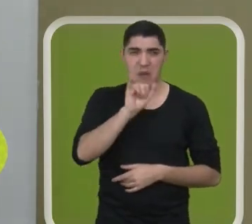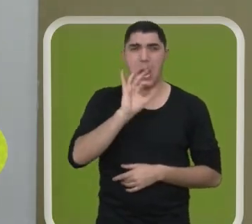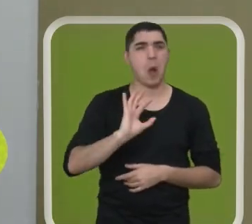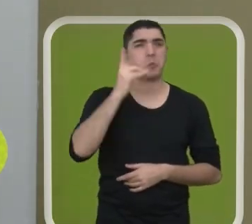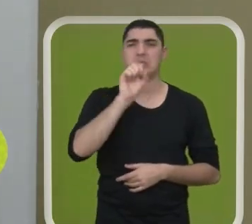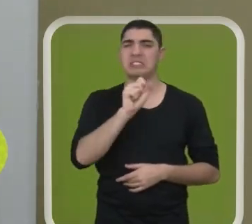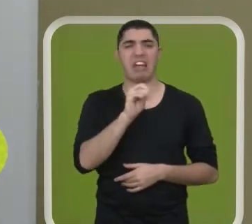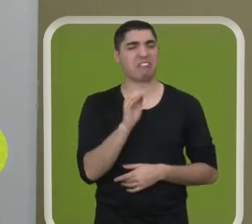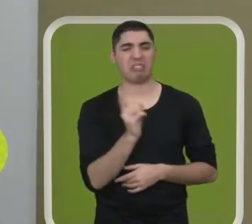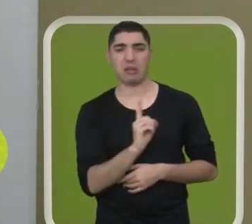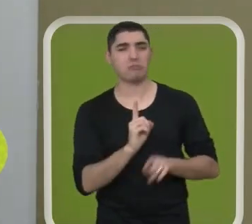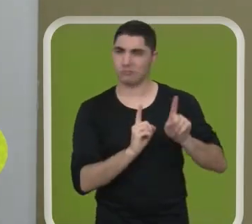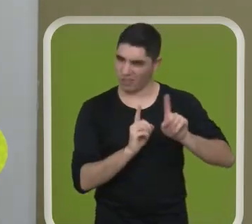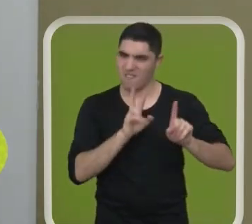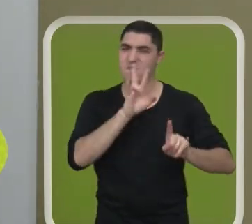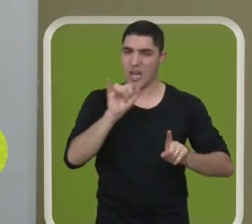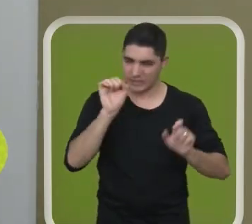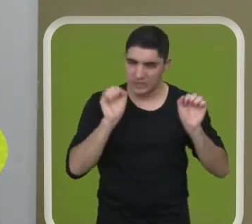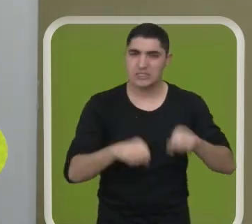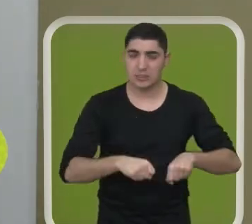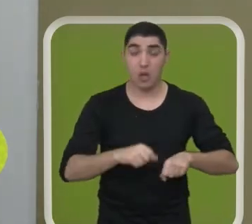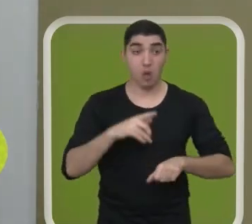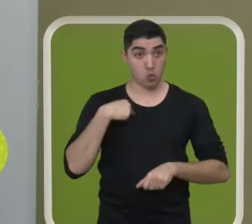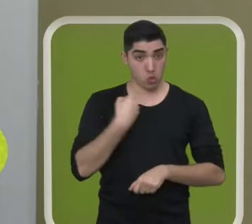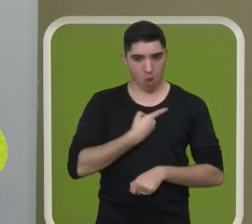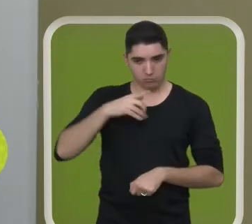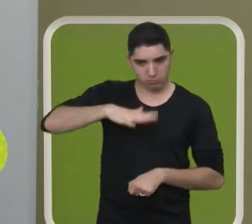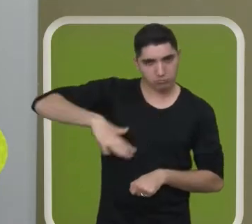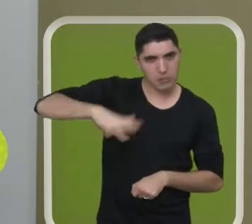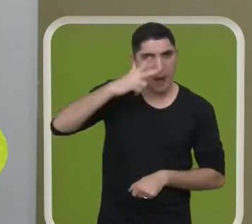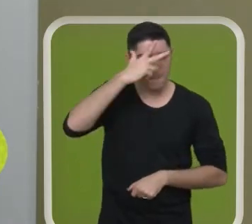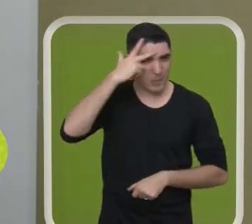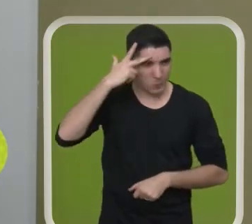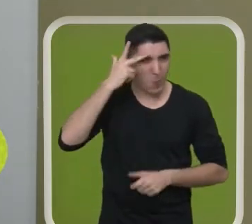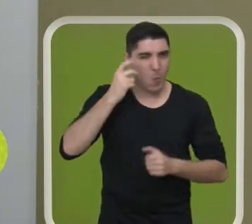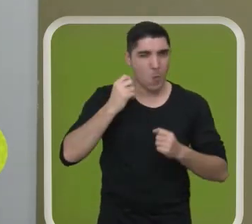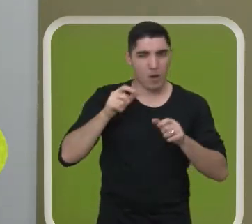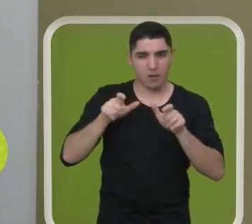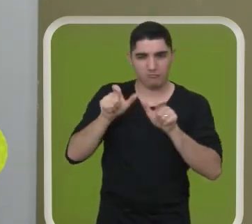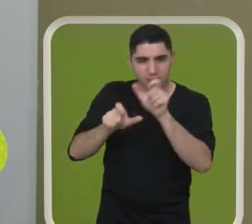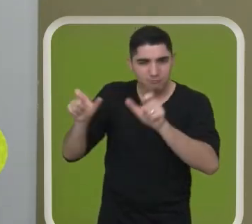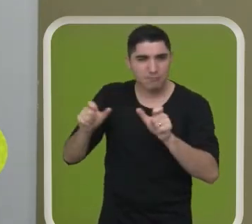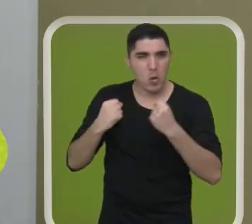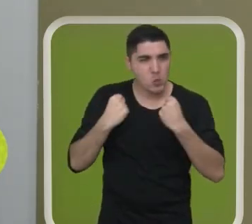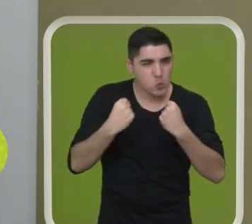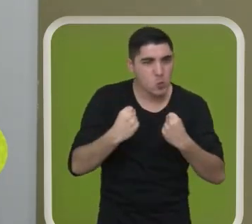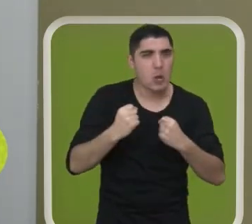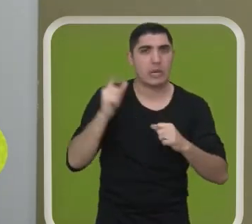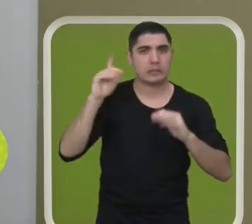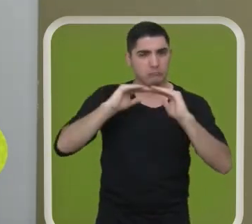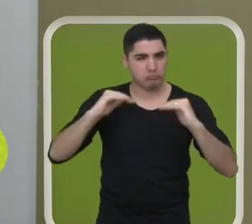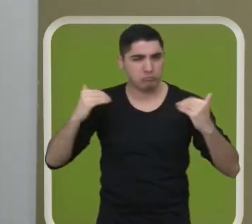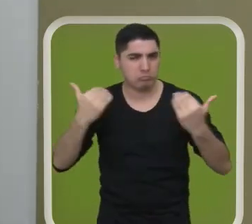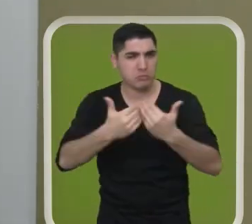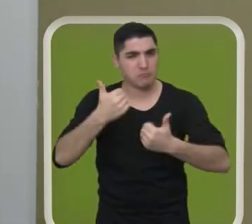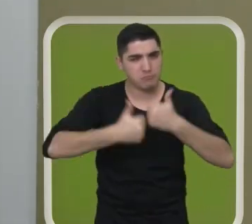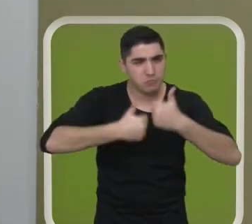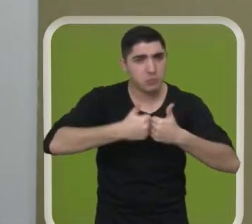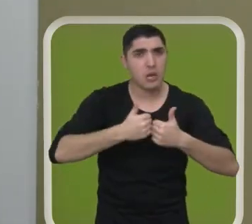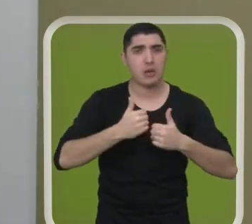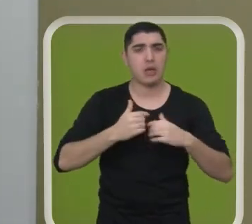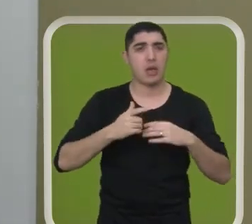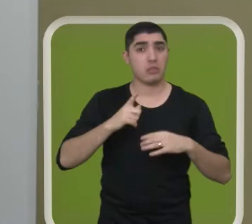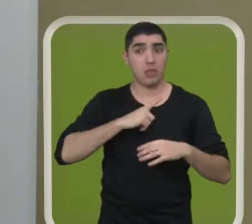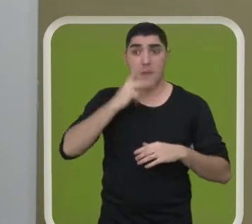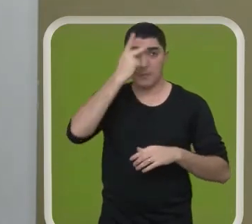A nossa torcida e a cidade, né, o Martins Pereira, do jeito que ele está, para receber ainda mais